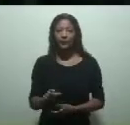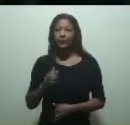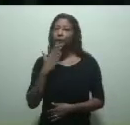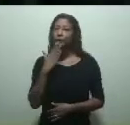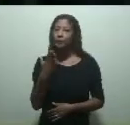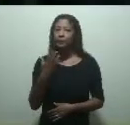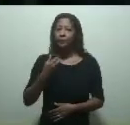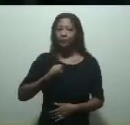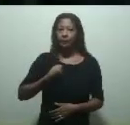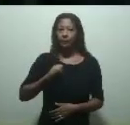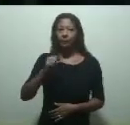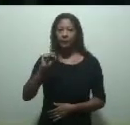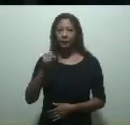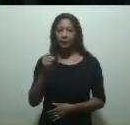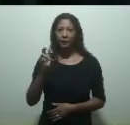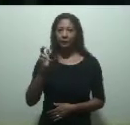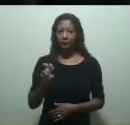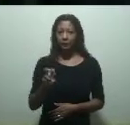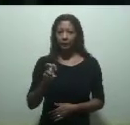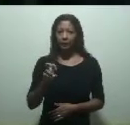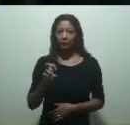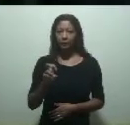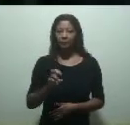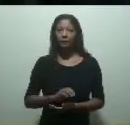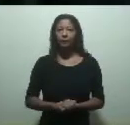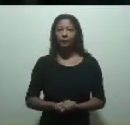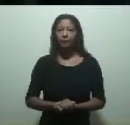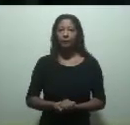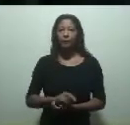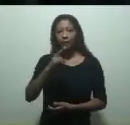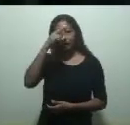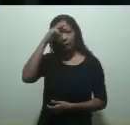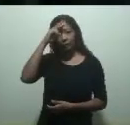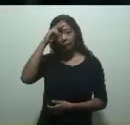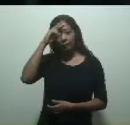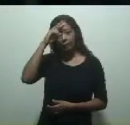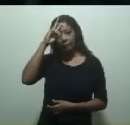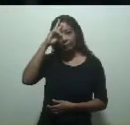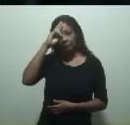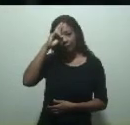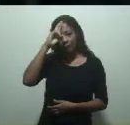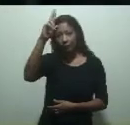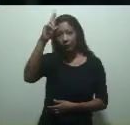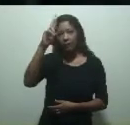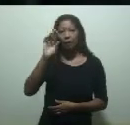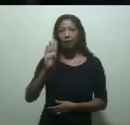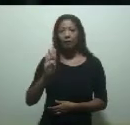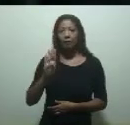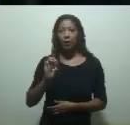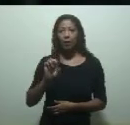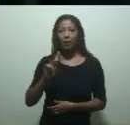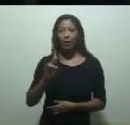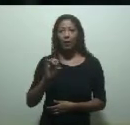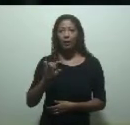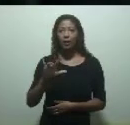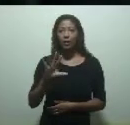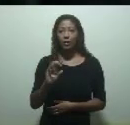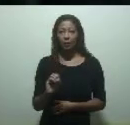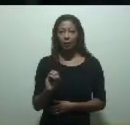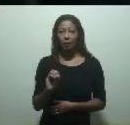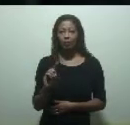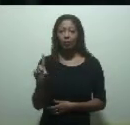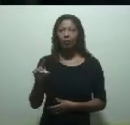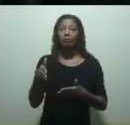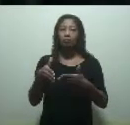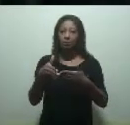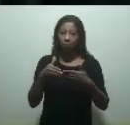Indicação número 85-2020. Betinho da Mala, vereador com assento nesta Casa Legislativa, vem